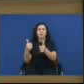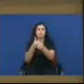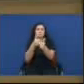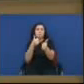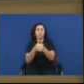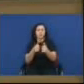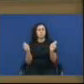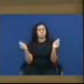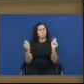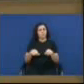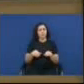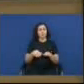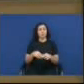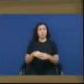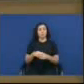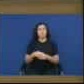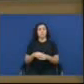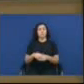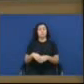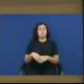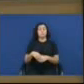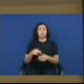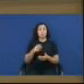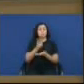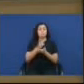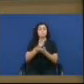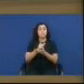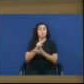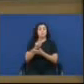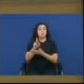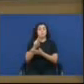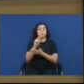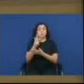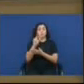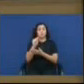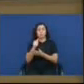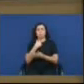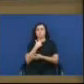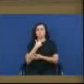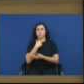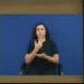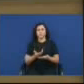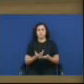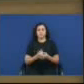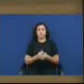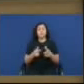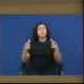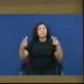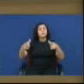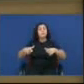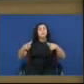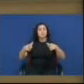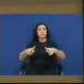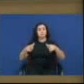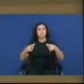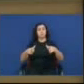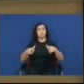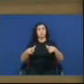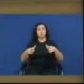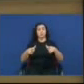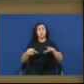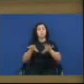perto do Coreto. Do Coreto, mas na Gruta não. E então, esse espaço